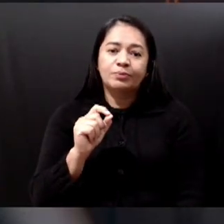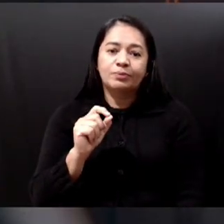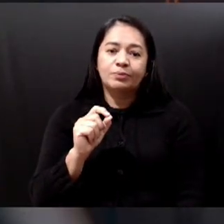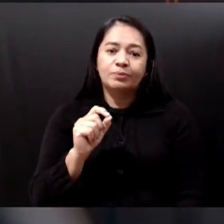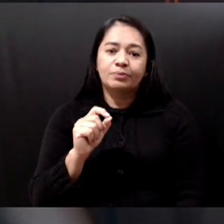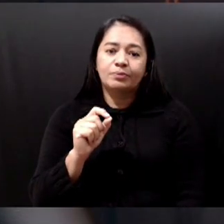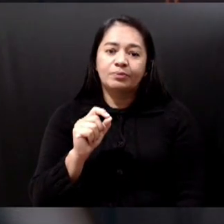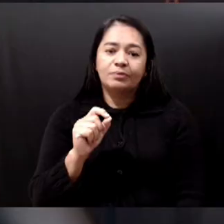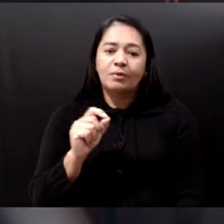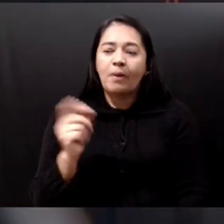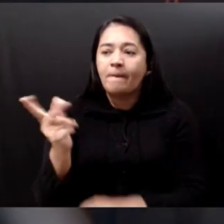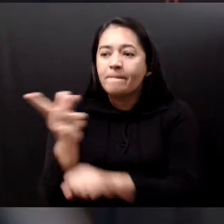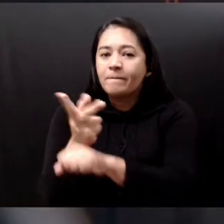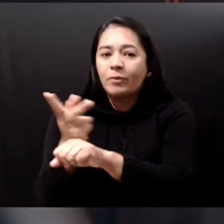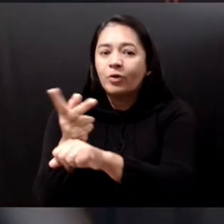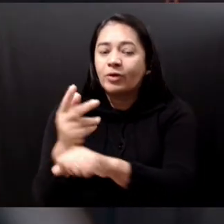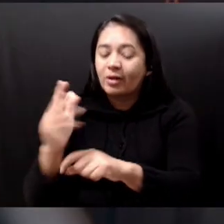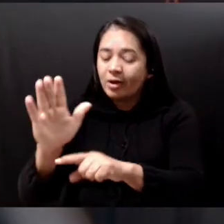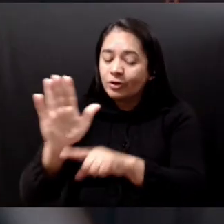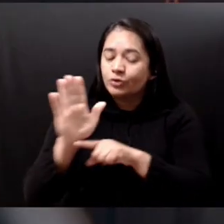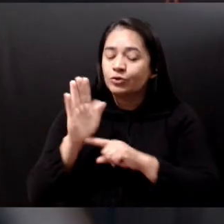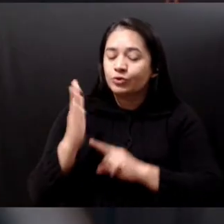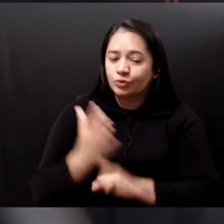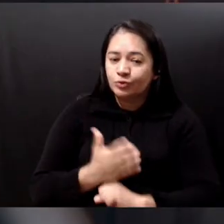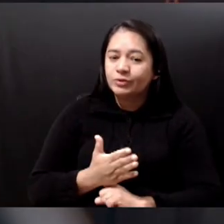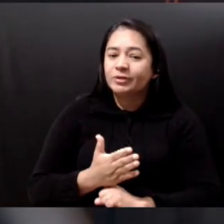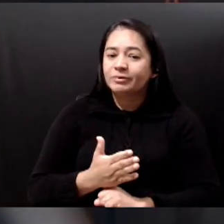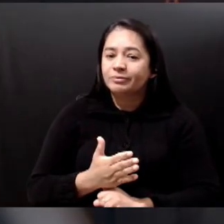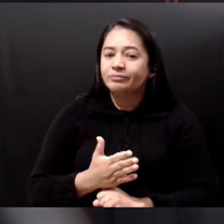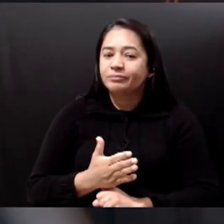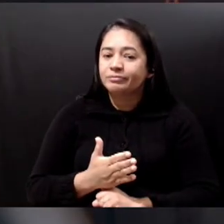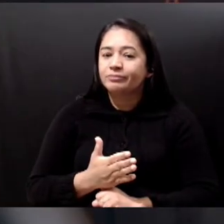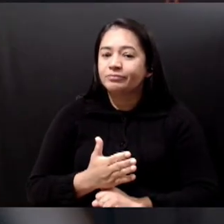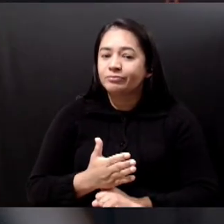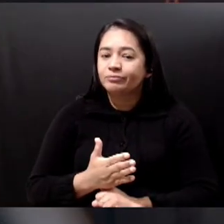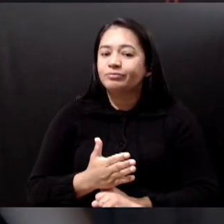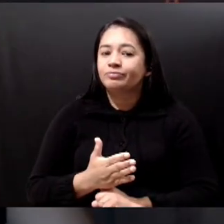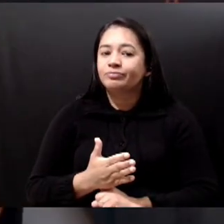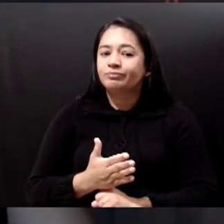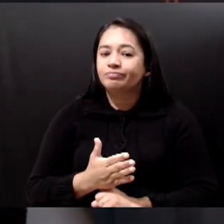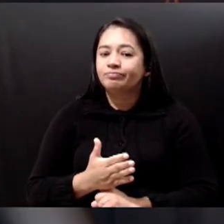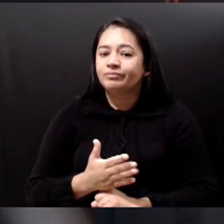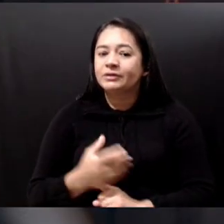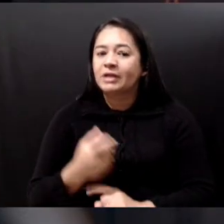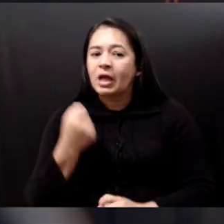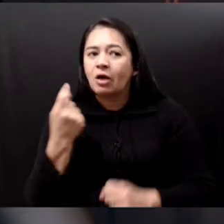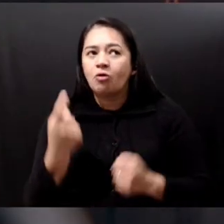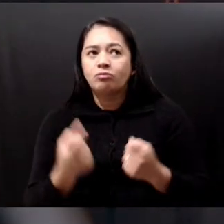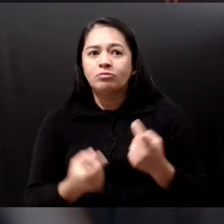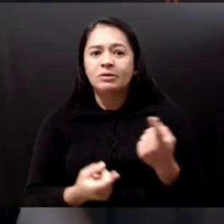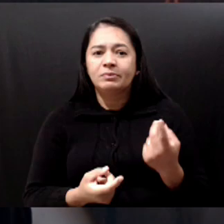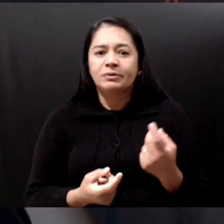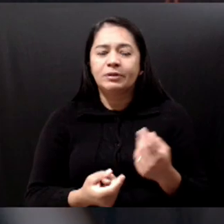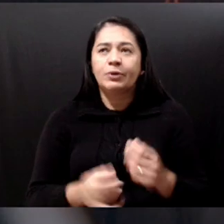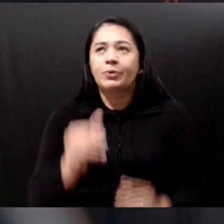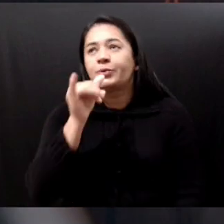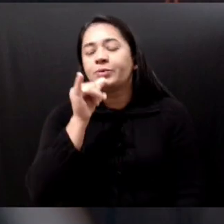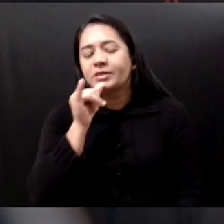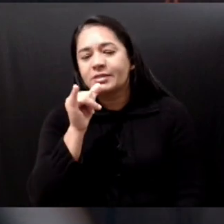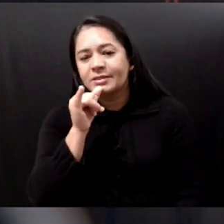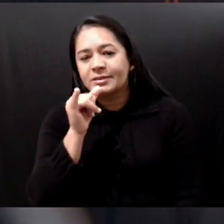ajuda. Uhum, Eh, Muitos, eu acho que se você, vamos dar um exemplo aqui que eu tenho